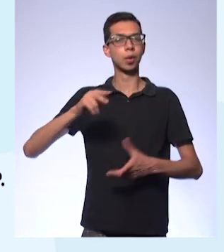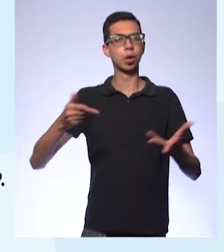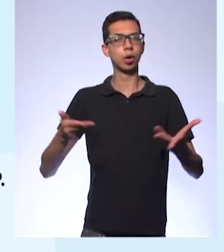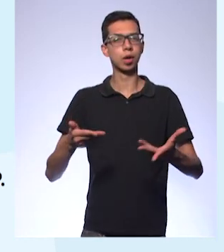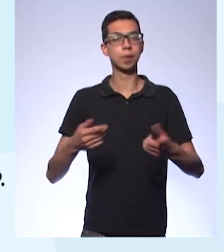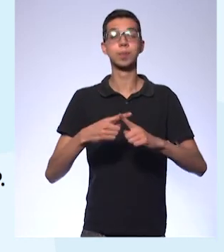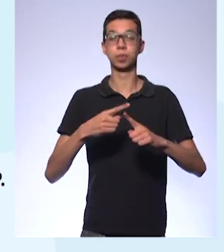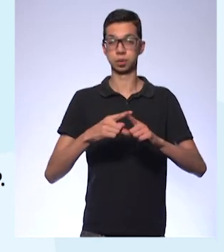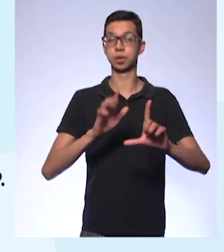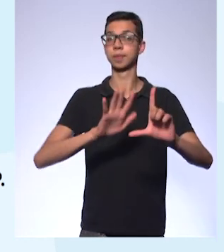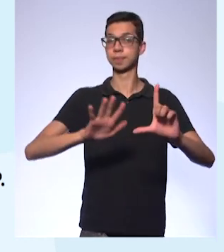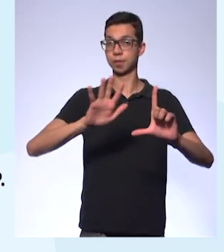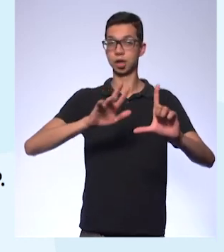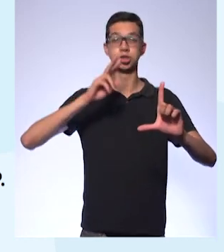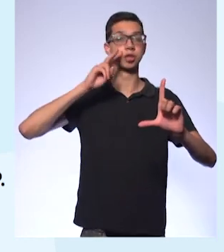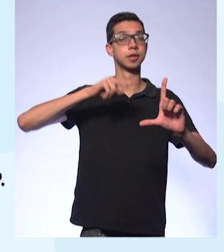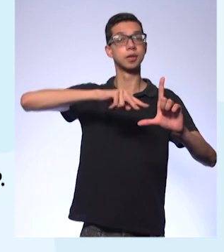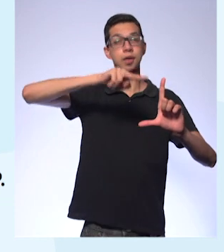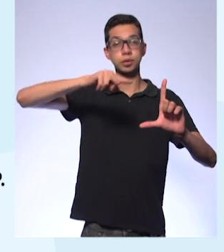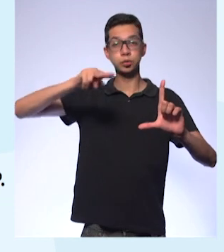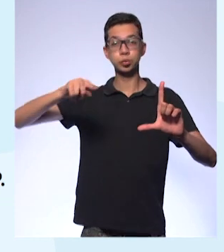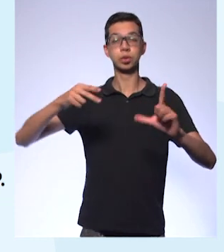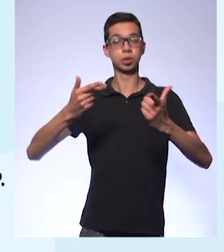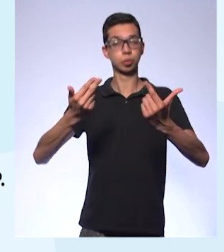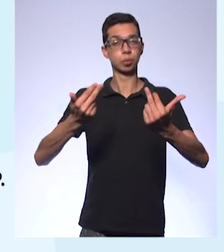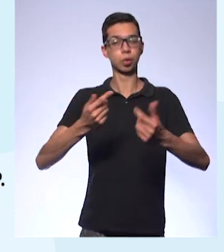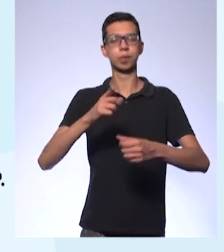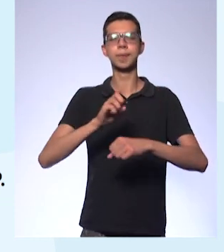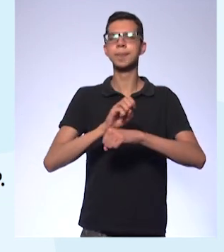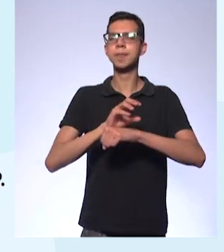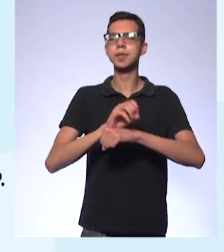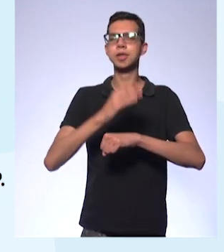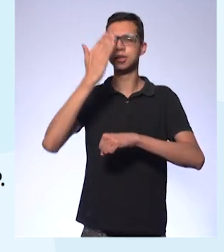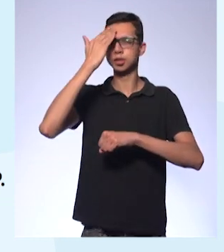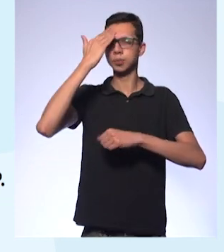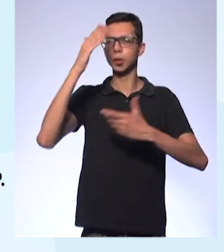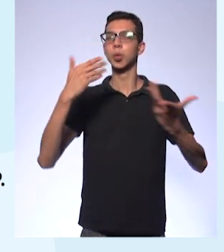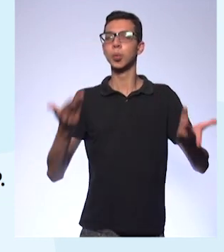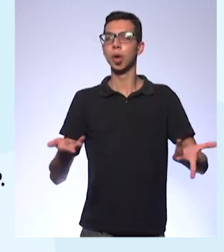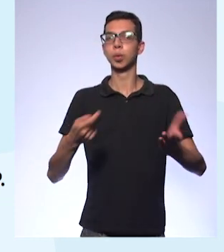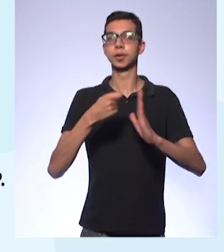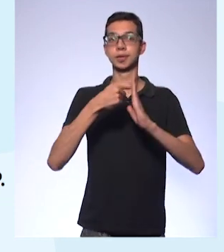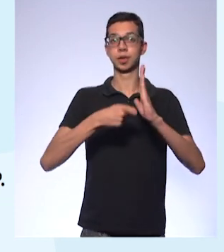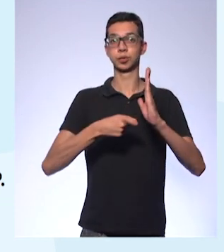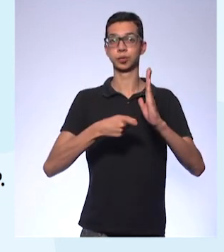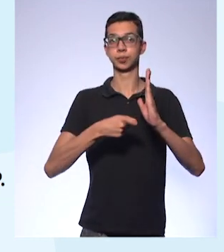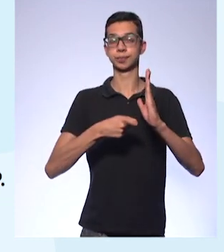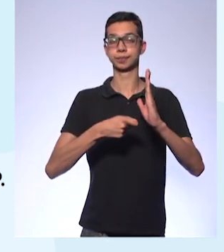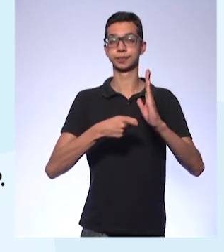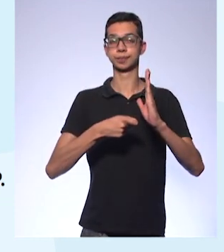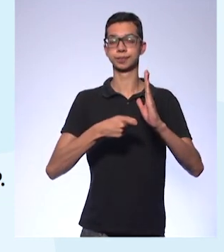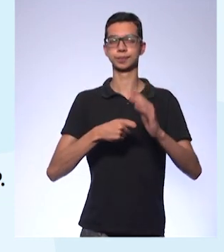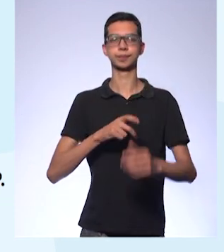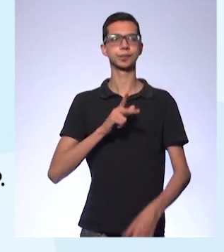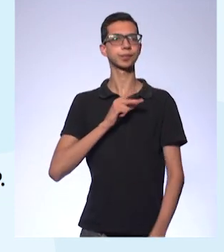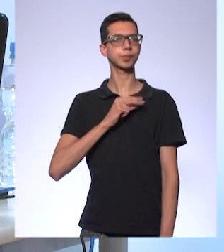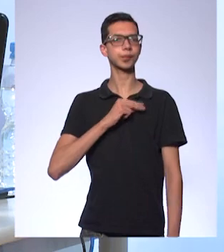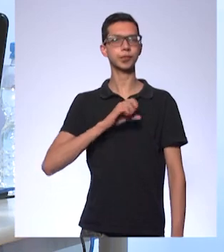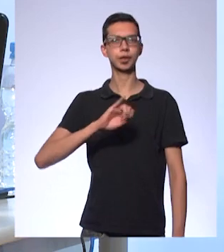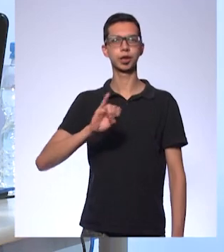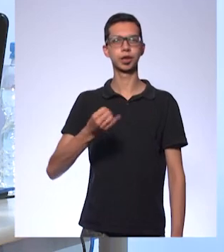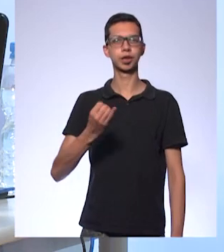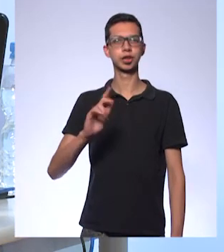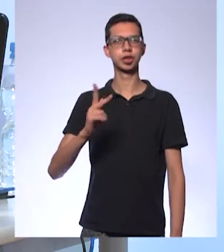leitura de imagem. Qual é a mensagem, gente, que esse texto transmitiu? Nossa, o Jonathan já veio aqui, ó.